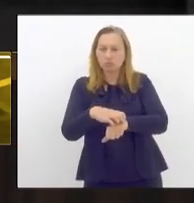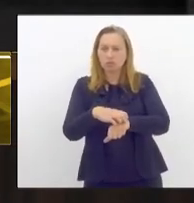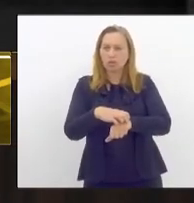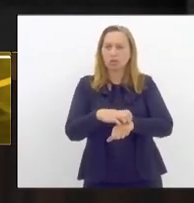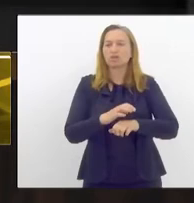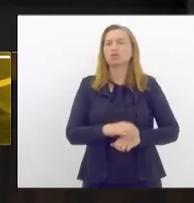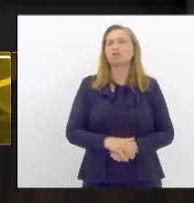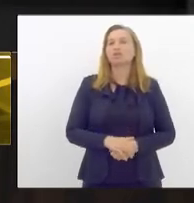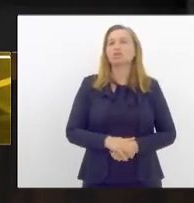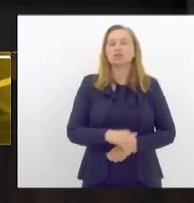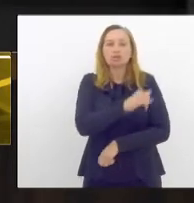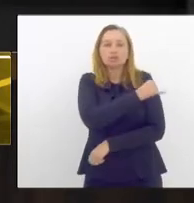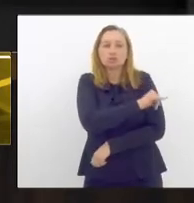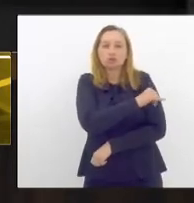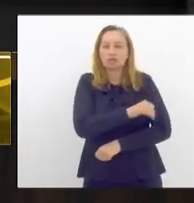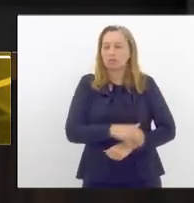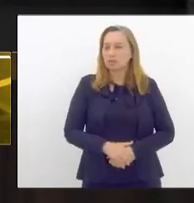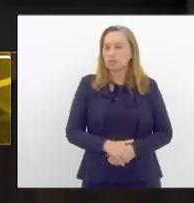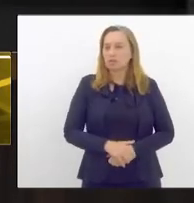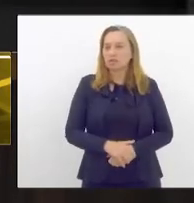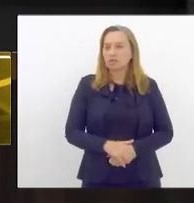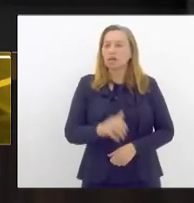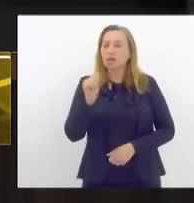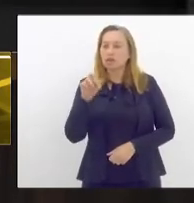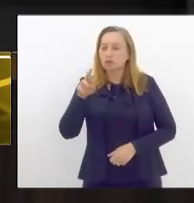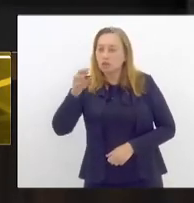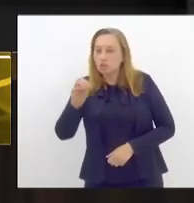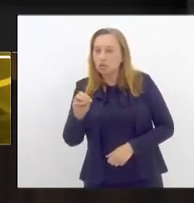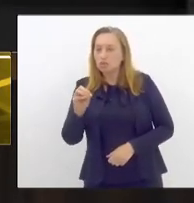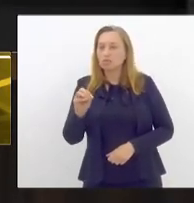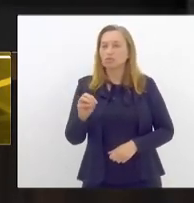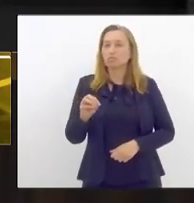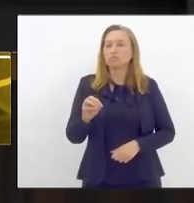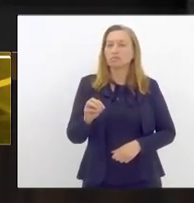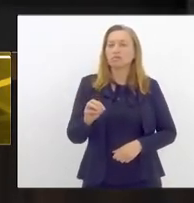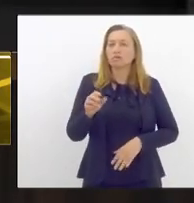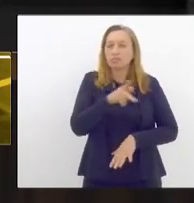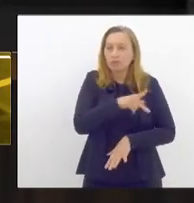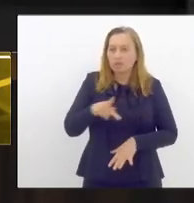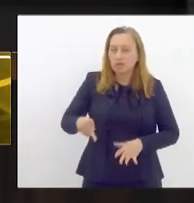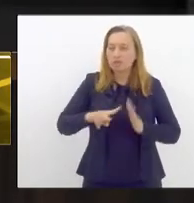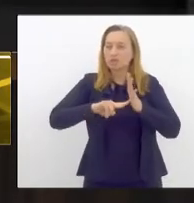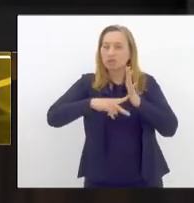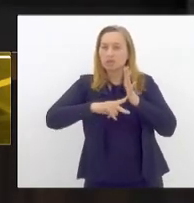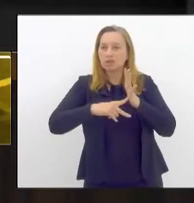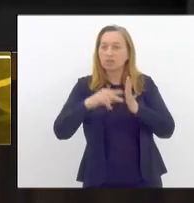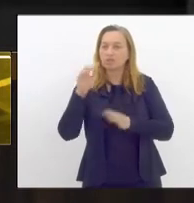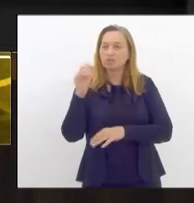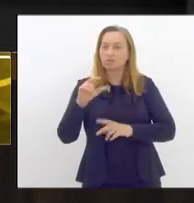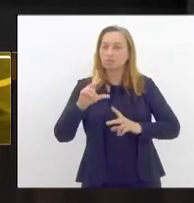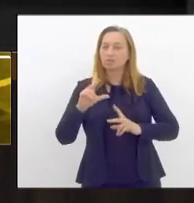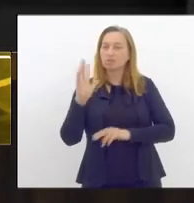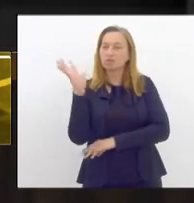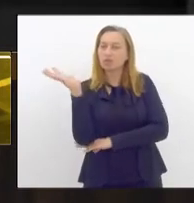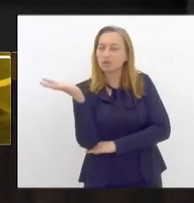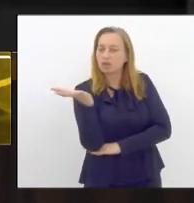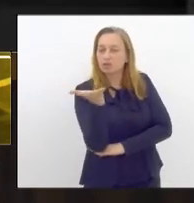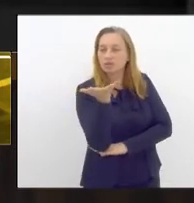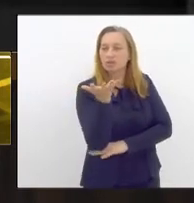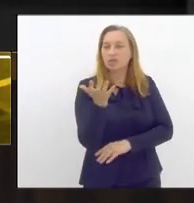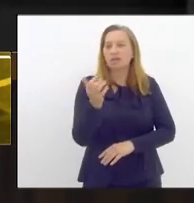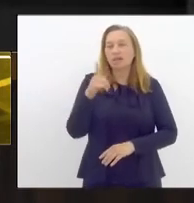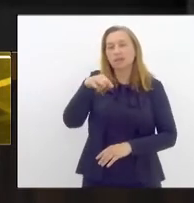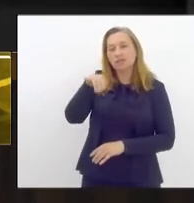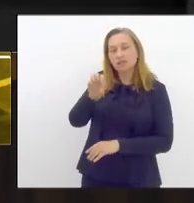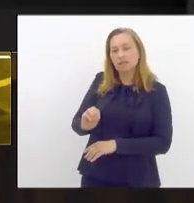fretamento do Rio de Janeiro de Antônio Ângelo presidente do Sindicato dos Garçons de Alexander